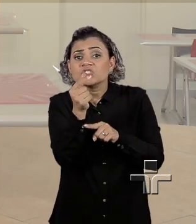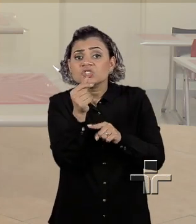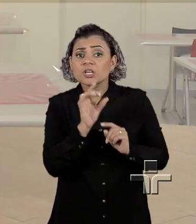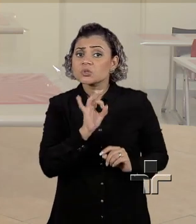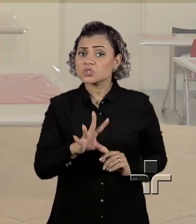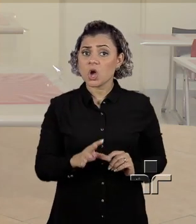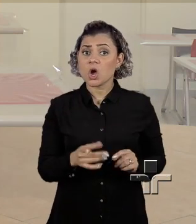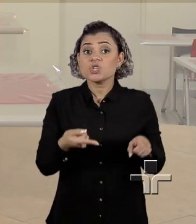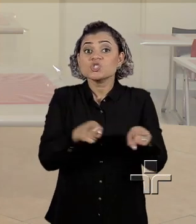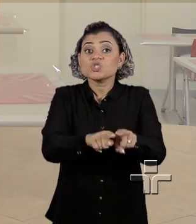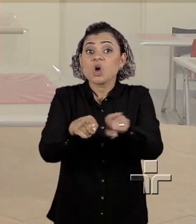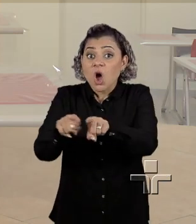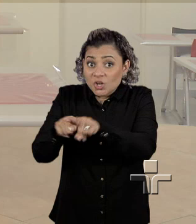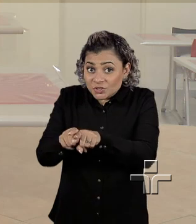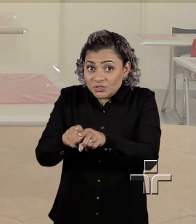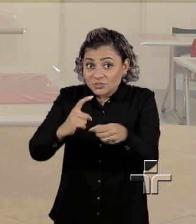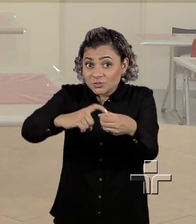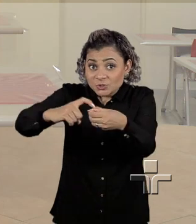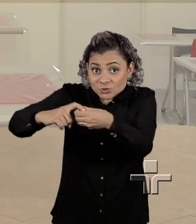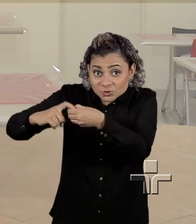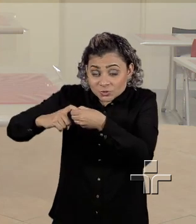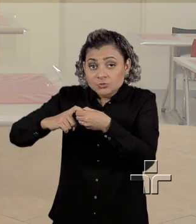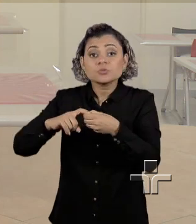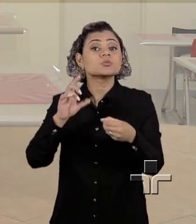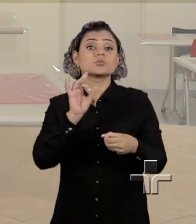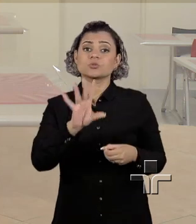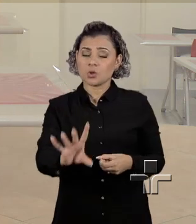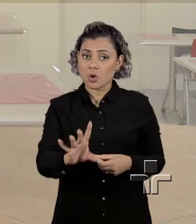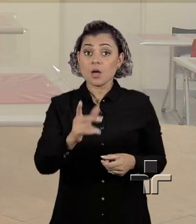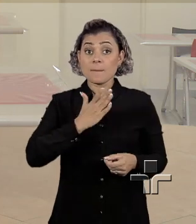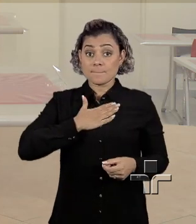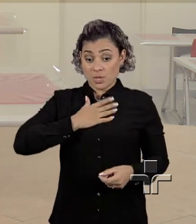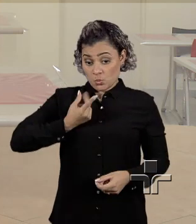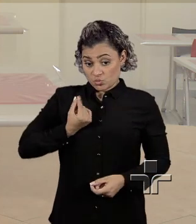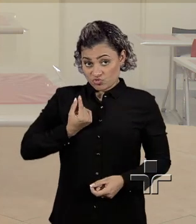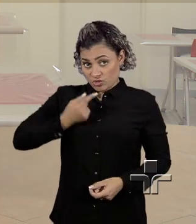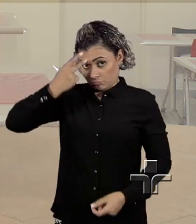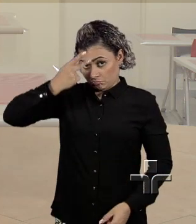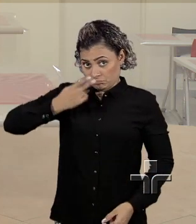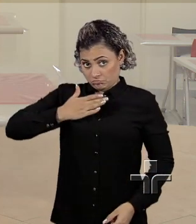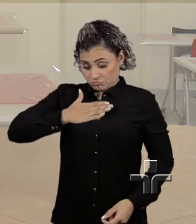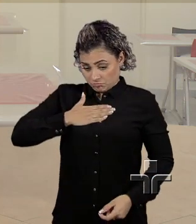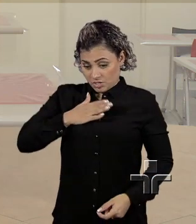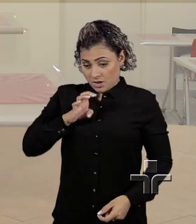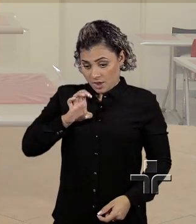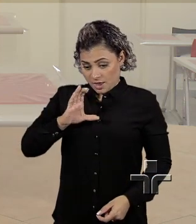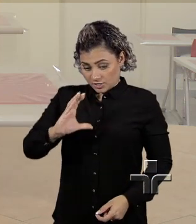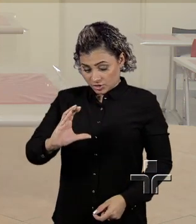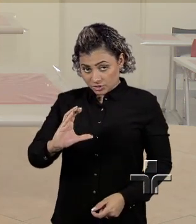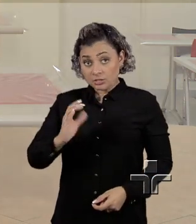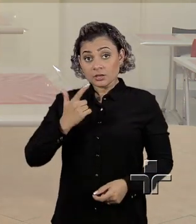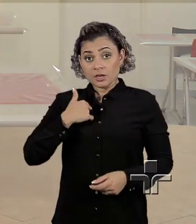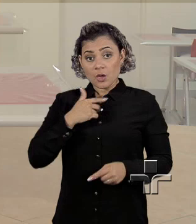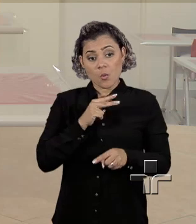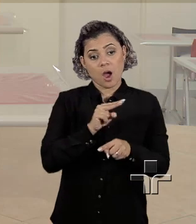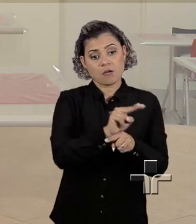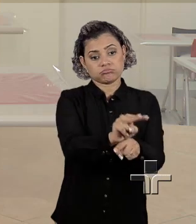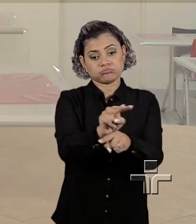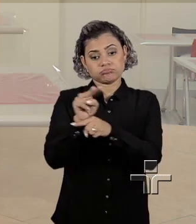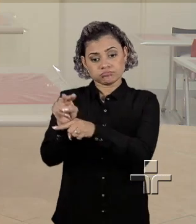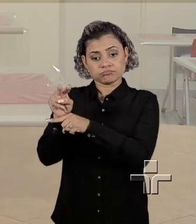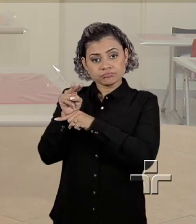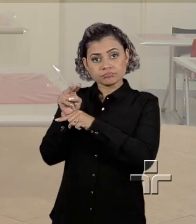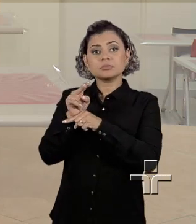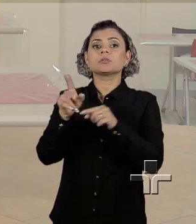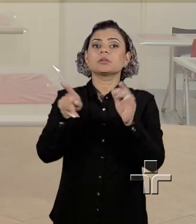sócios. Então, todo capital que eu tenho na minha ESC é dinheiro meu integralizado para que eu possa atender as microempresas. O grande diferencial é que a